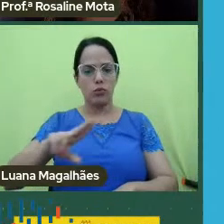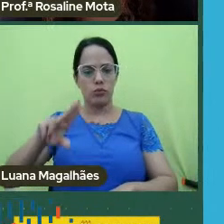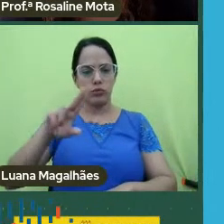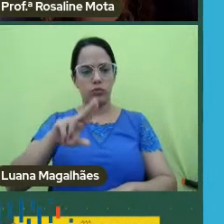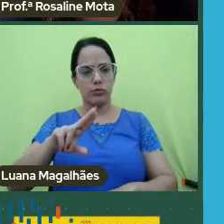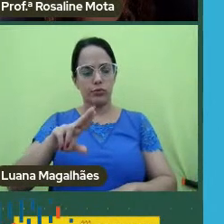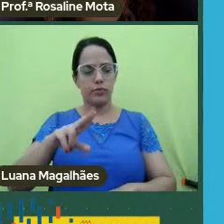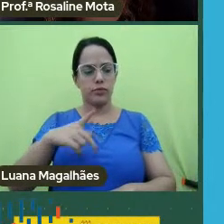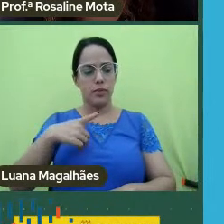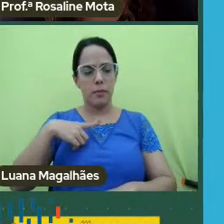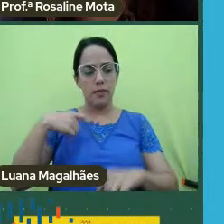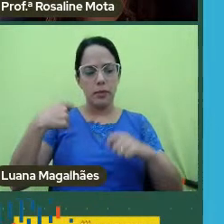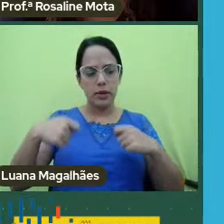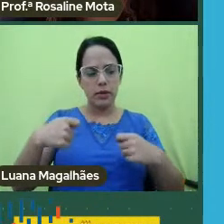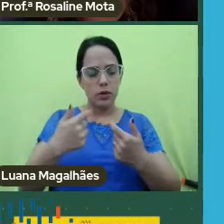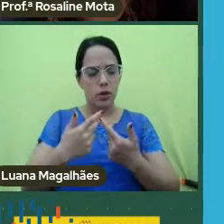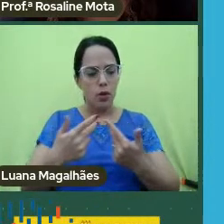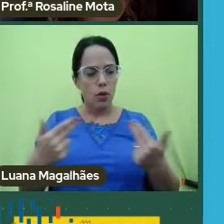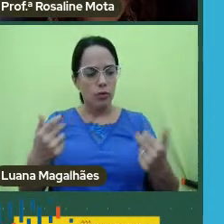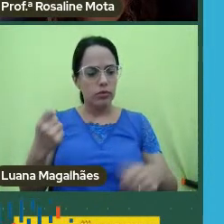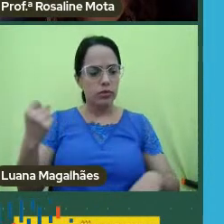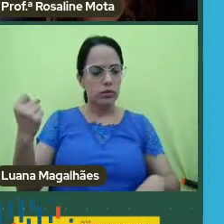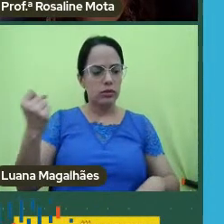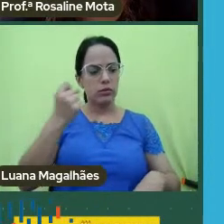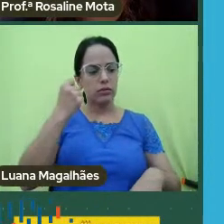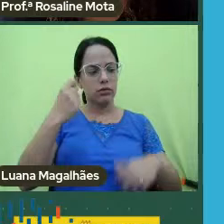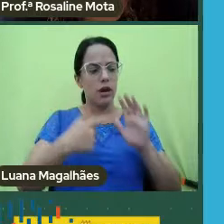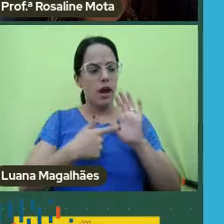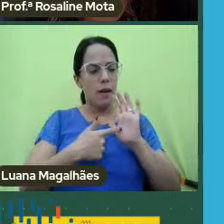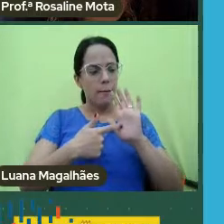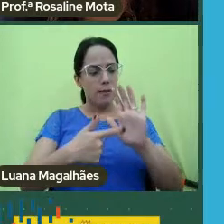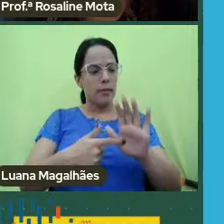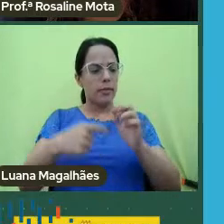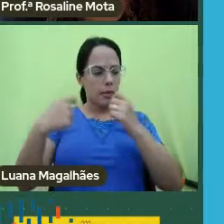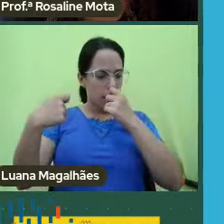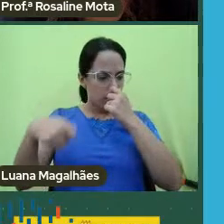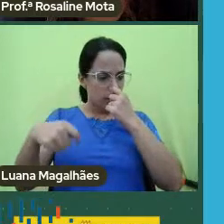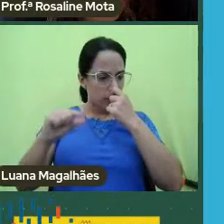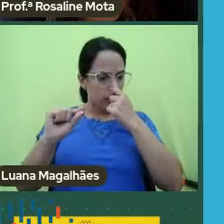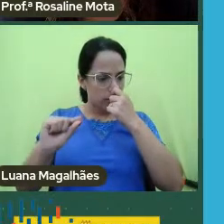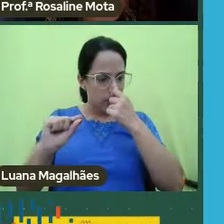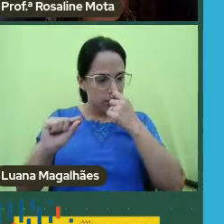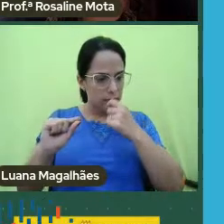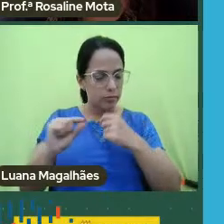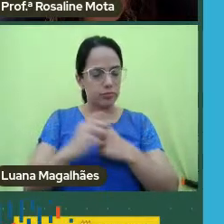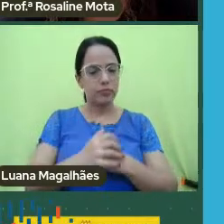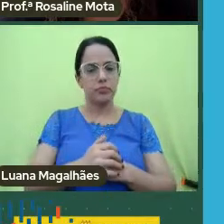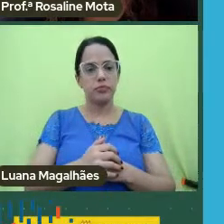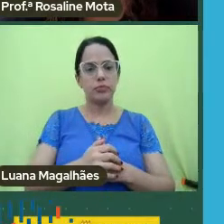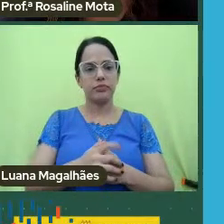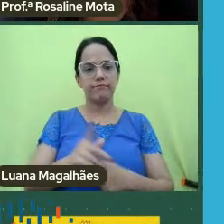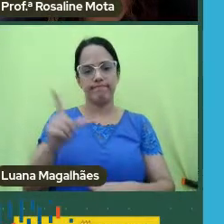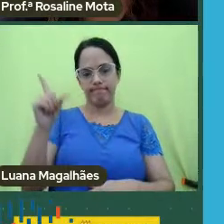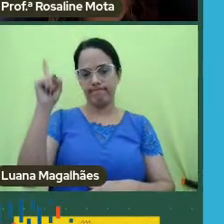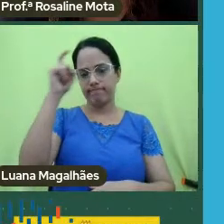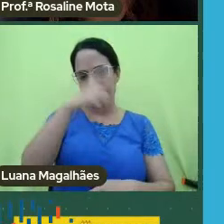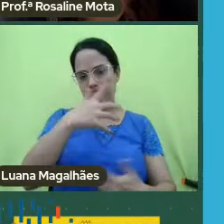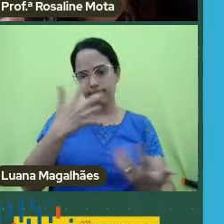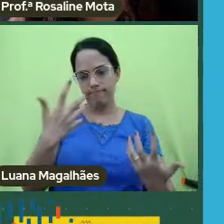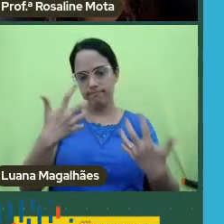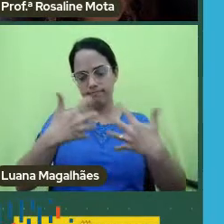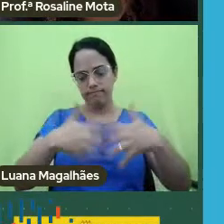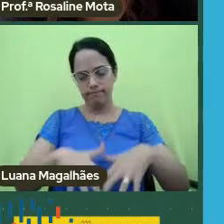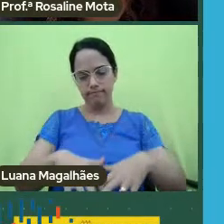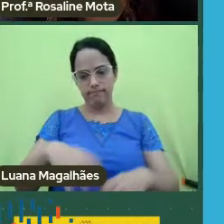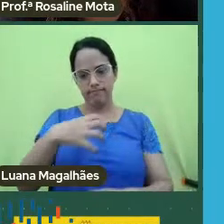condições agudas ou crônicas que apresentem potencial de instabilização e de complicações de seu estado de